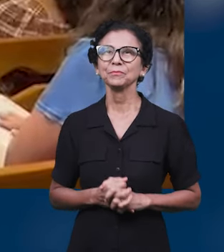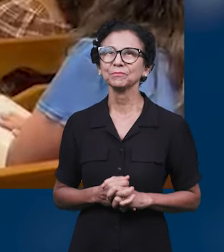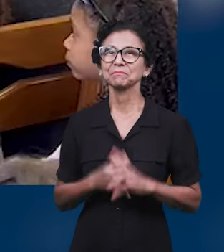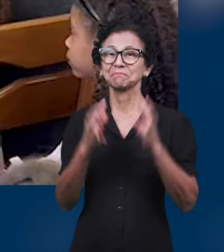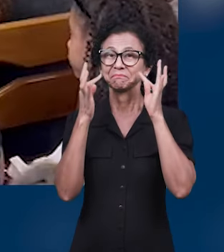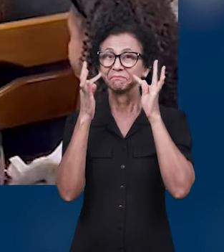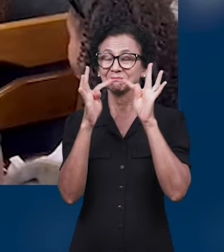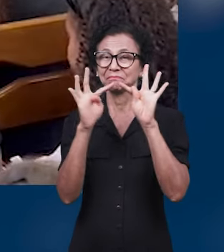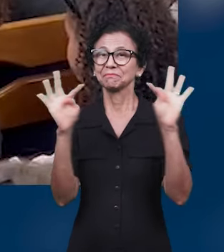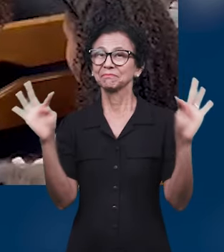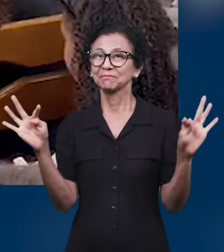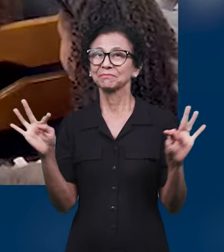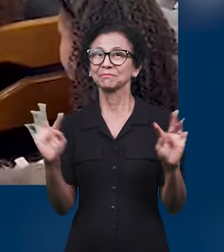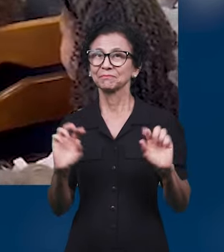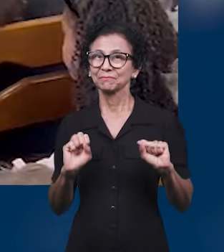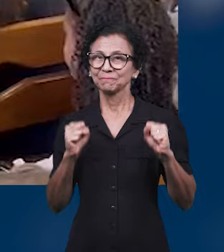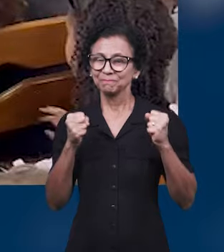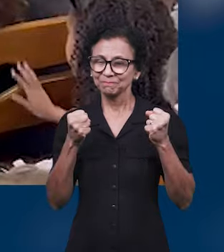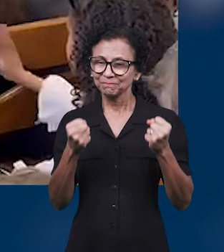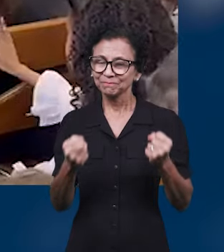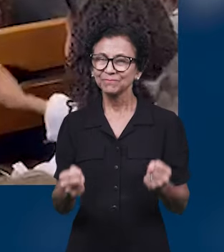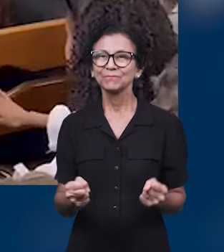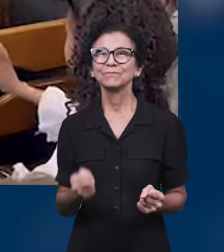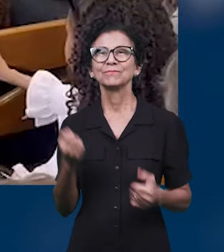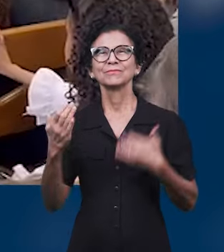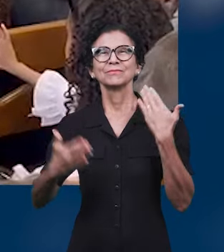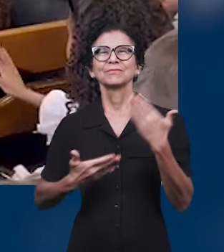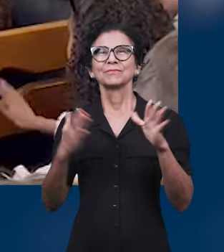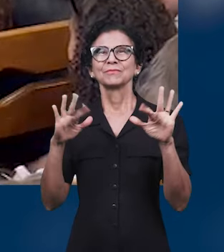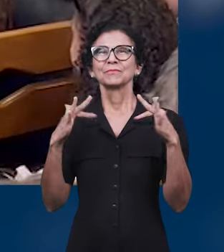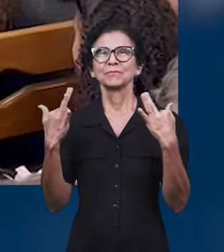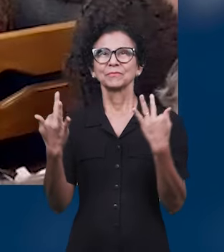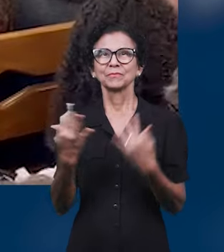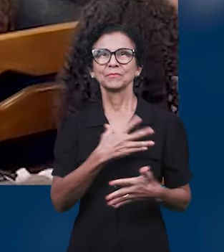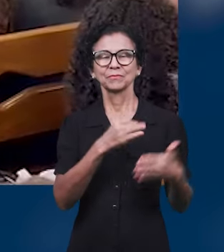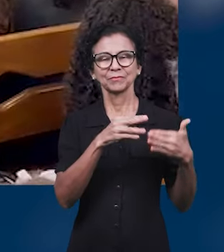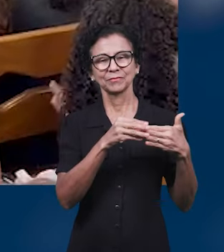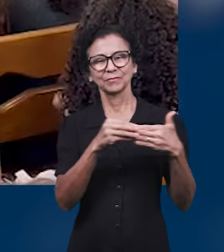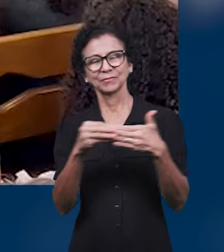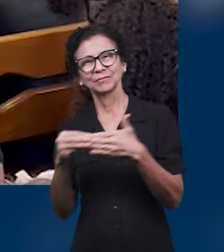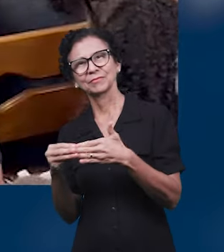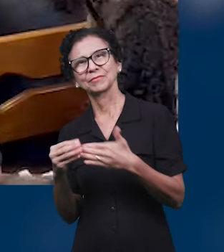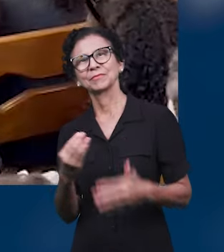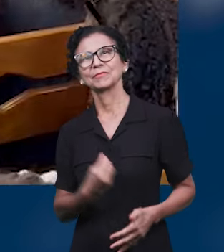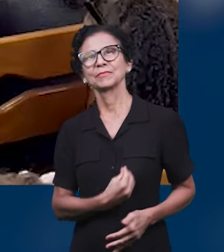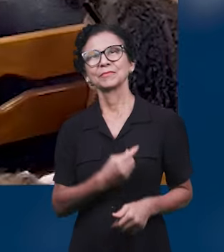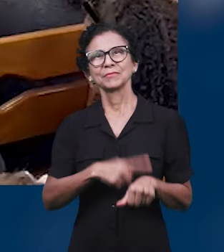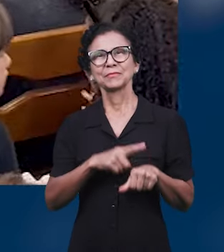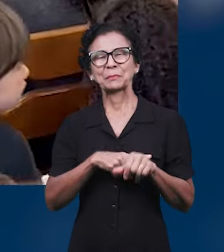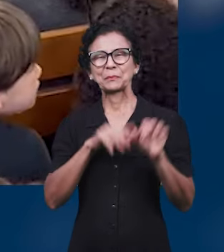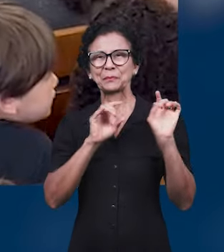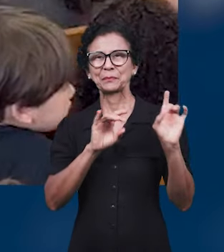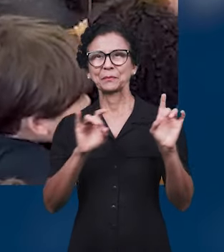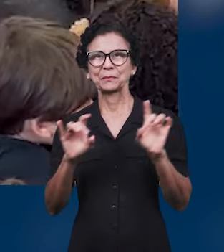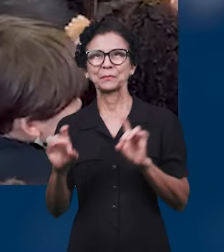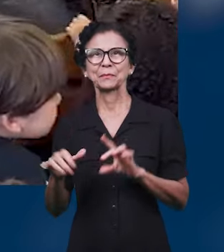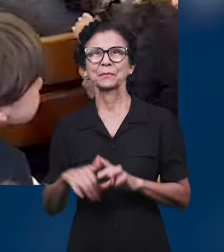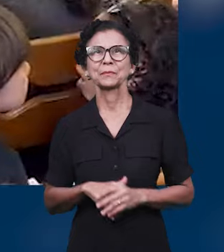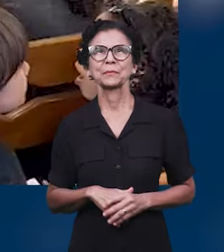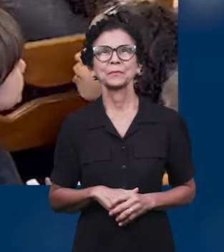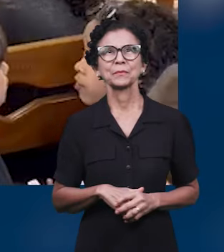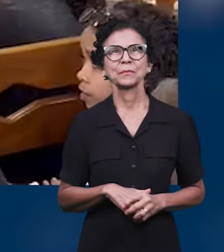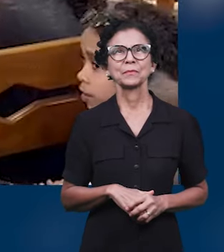Henriques. A alegria também marcou o seminário de crianças, intermediários e adolescentes na ICM Cape